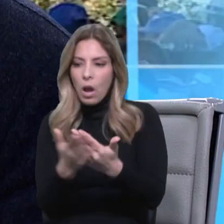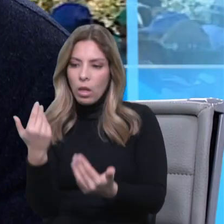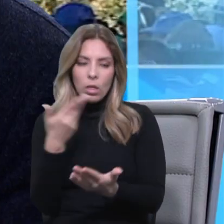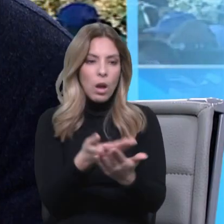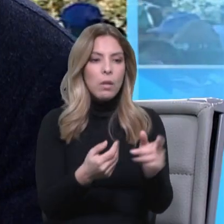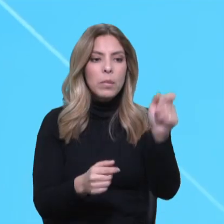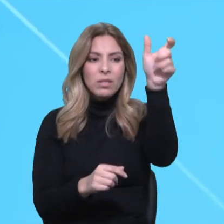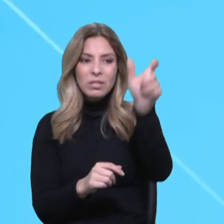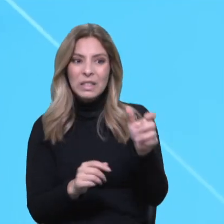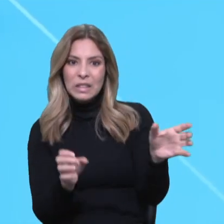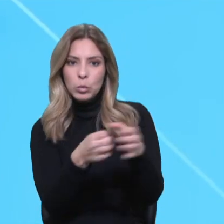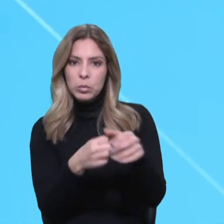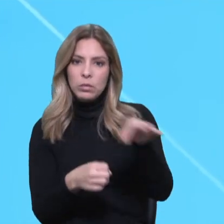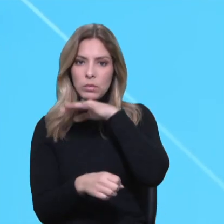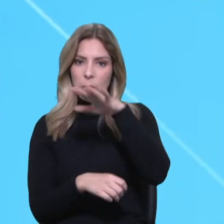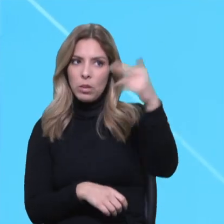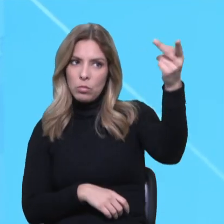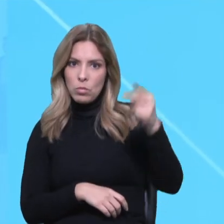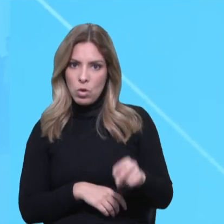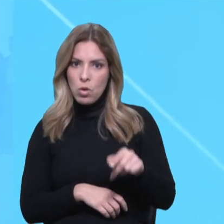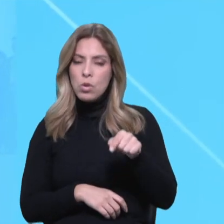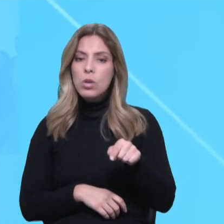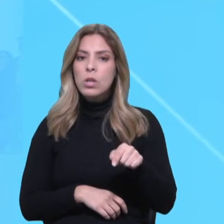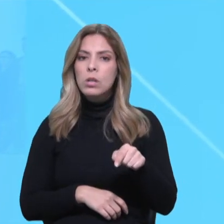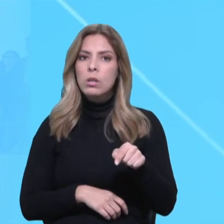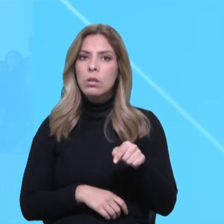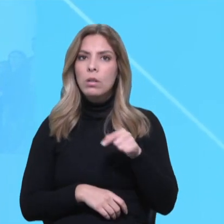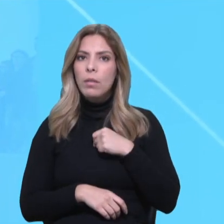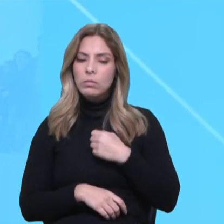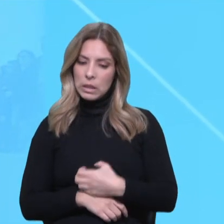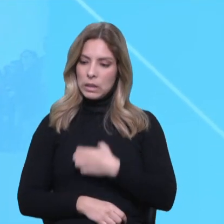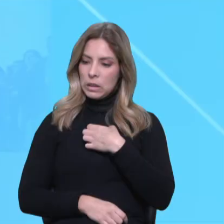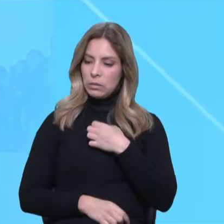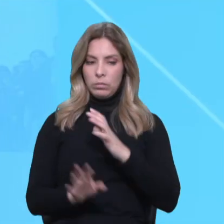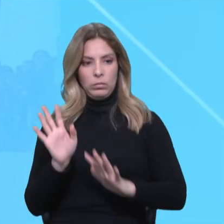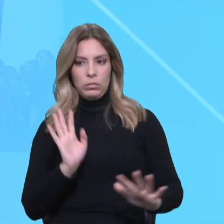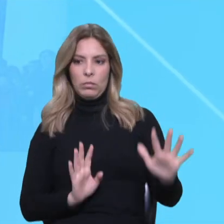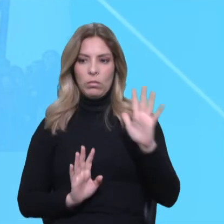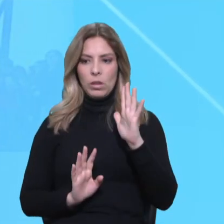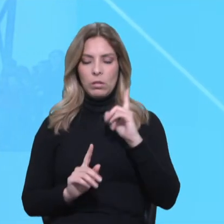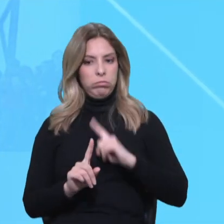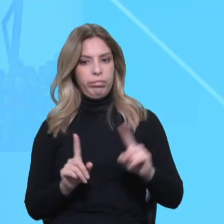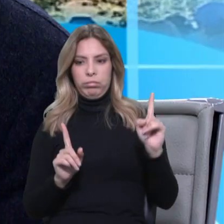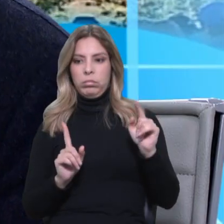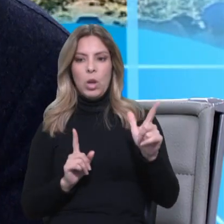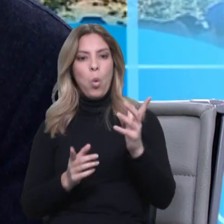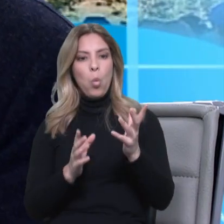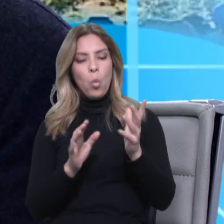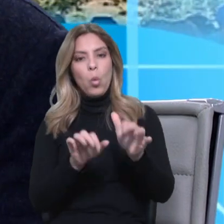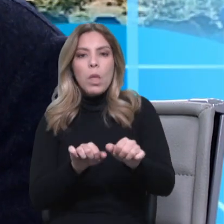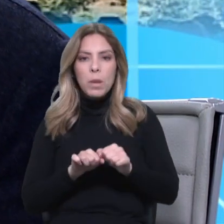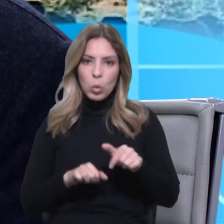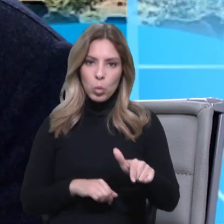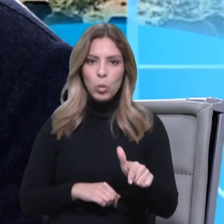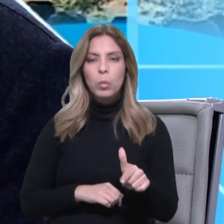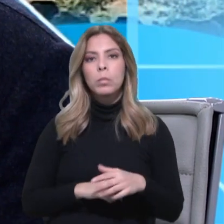que chega, um local onde a própria família que chega se pode reconhecer perante uma diversidade que está disponível para o acolhimento? Pois nós